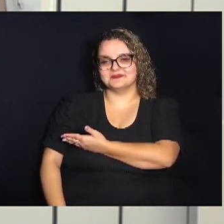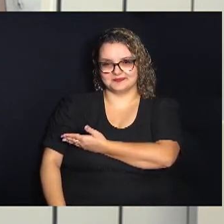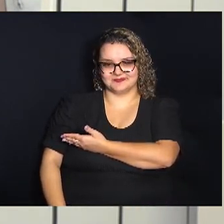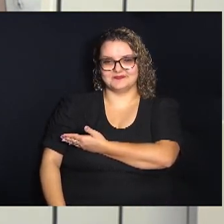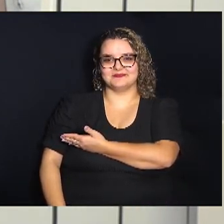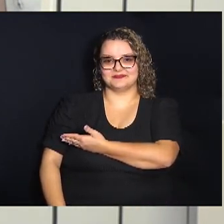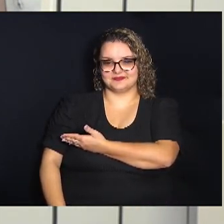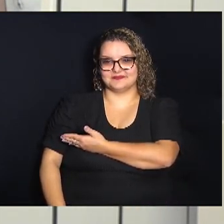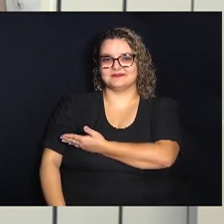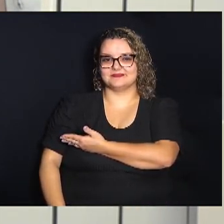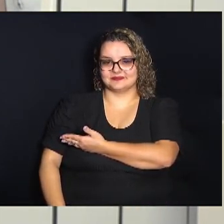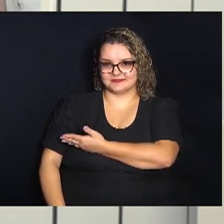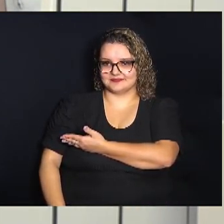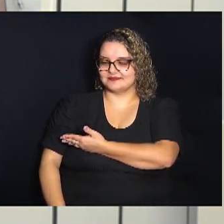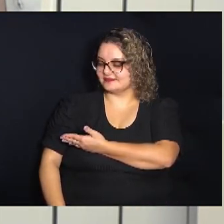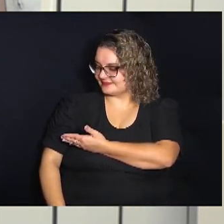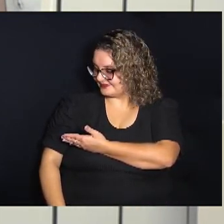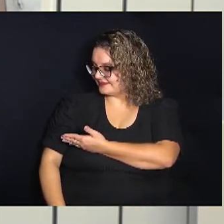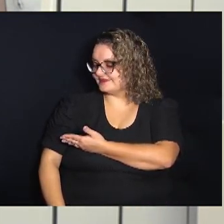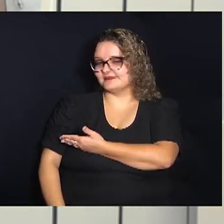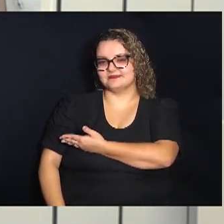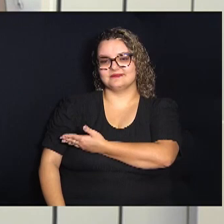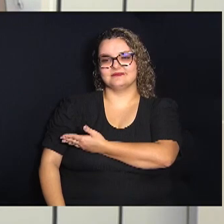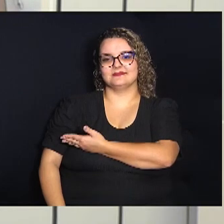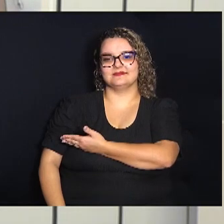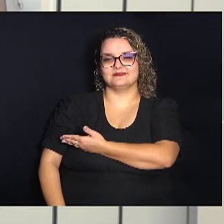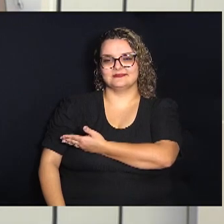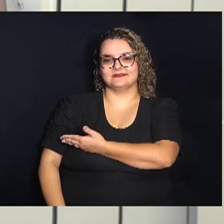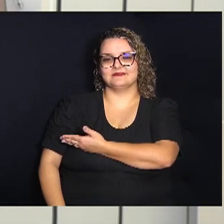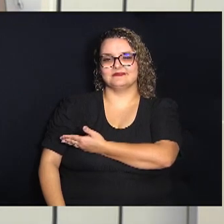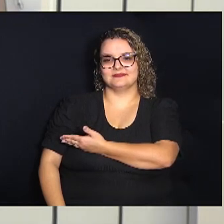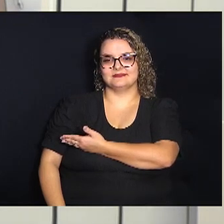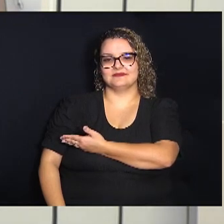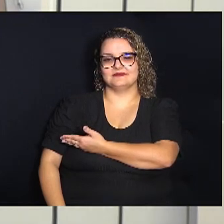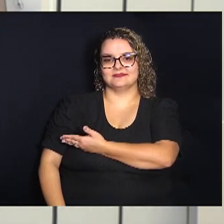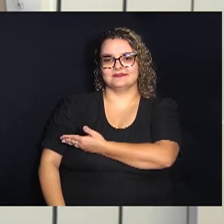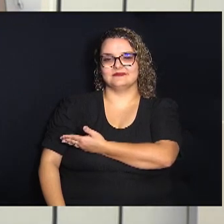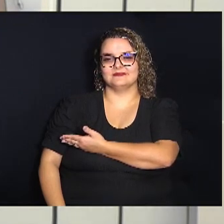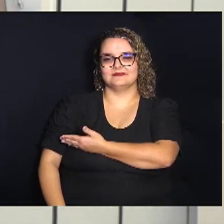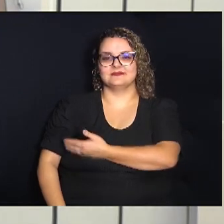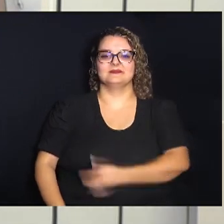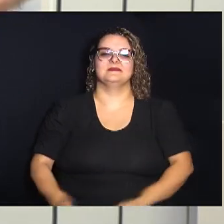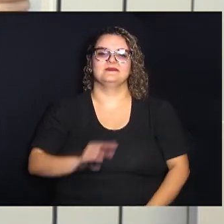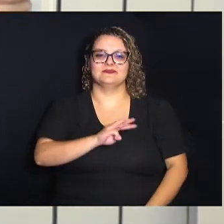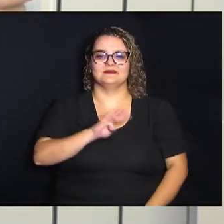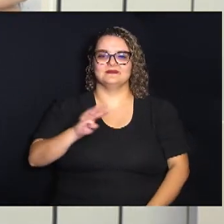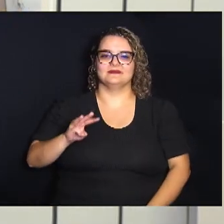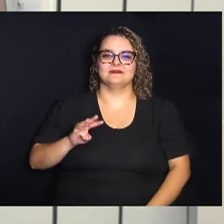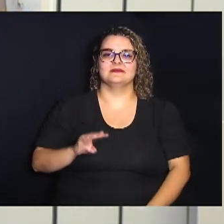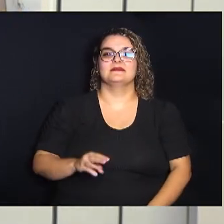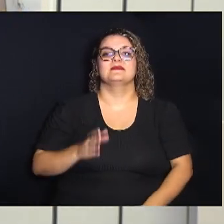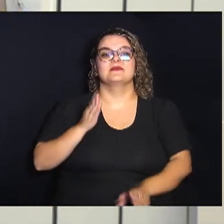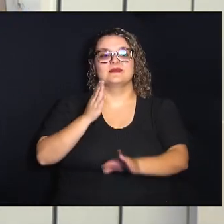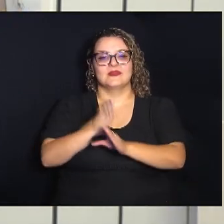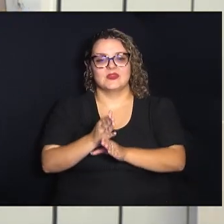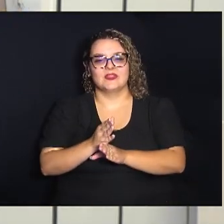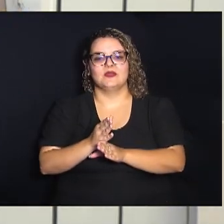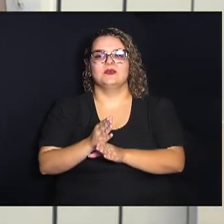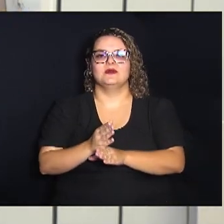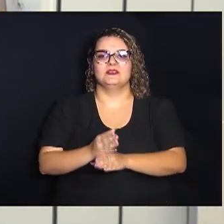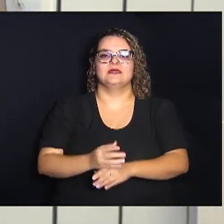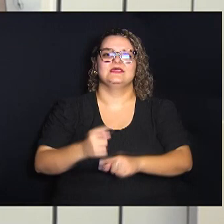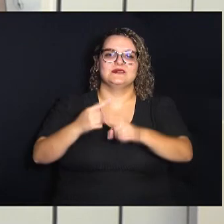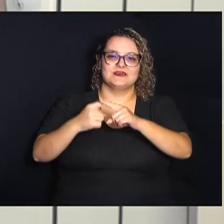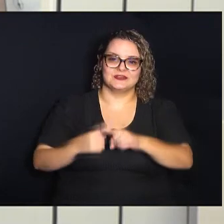O site está aqui embaixo, letsplay.me. Você entra lá, se inscreve, encontra este torneio e aí